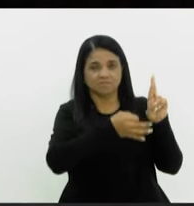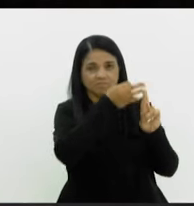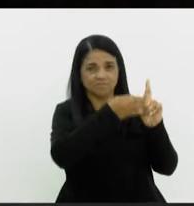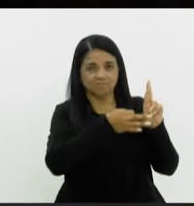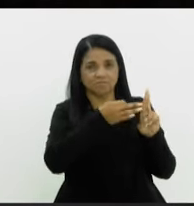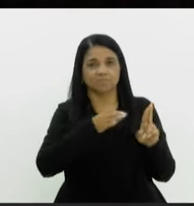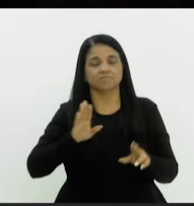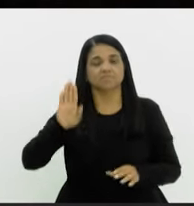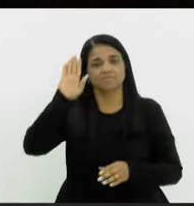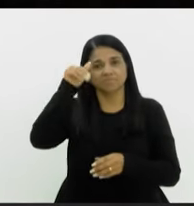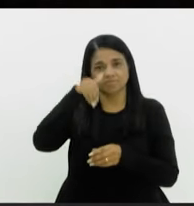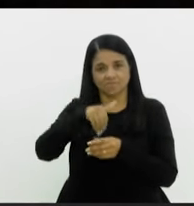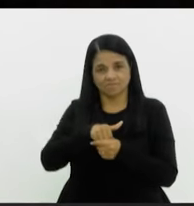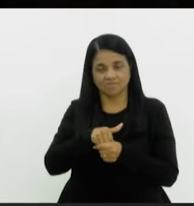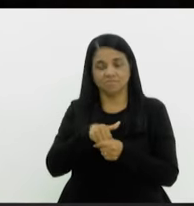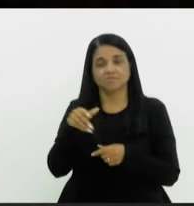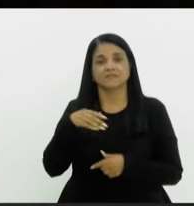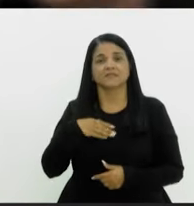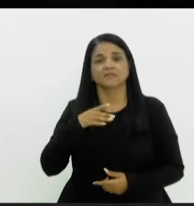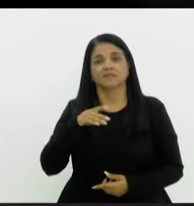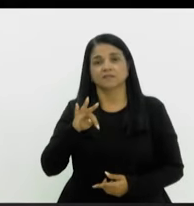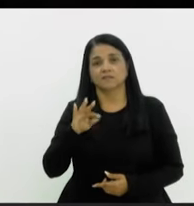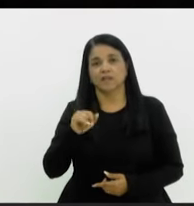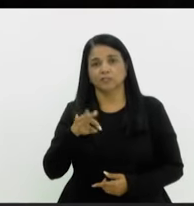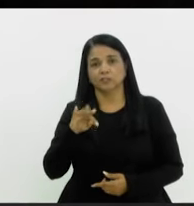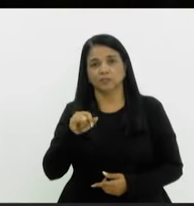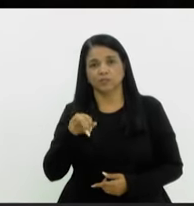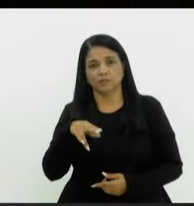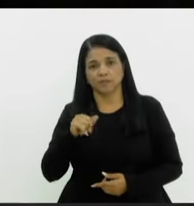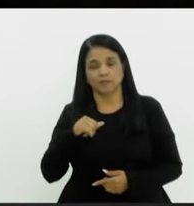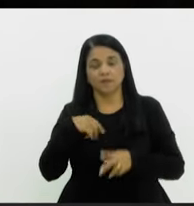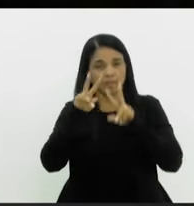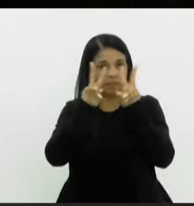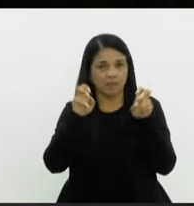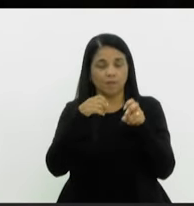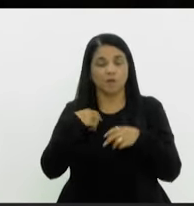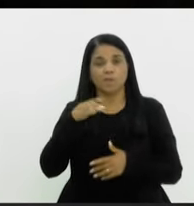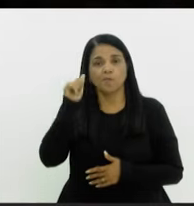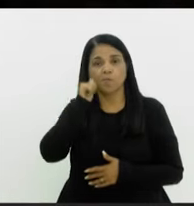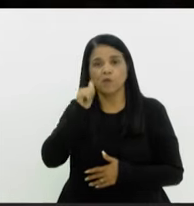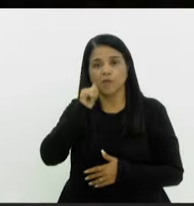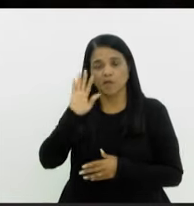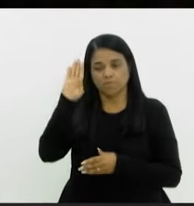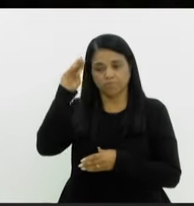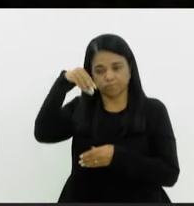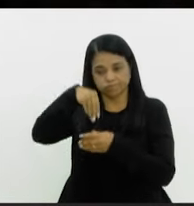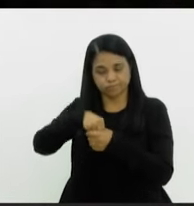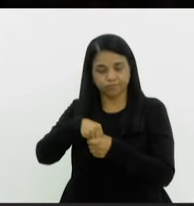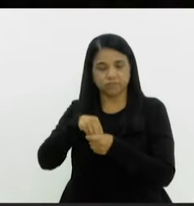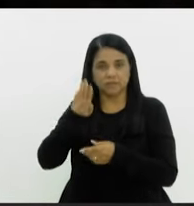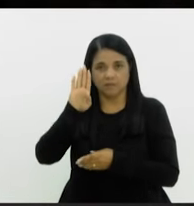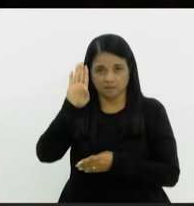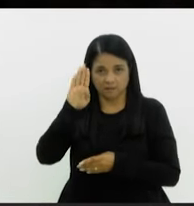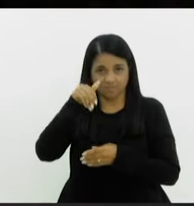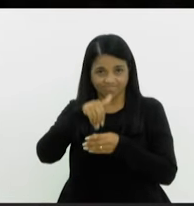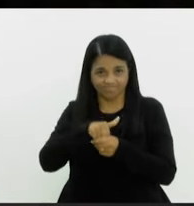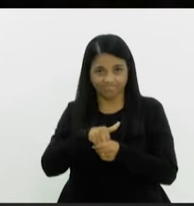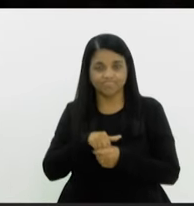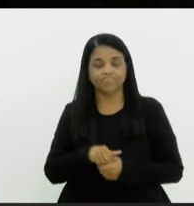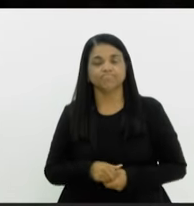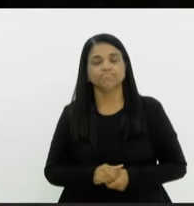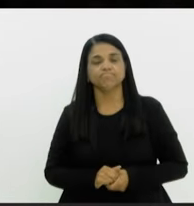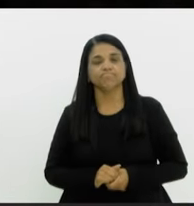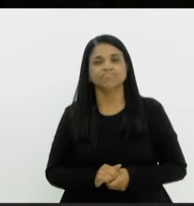Eleitoral Tatiana de Carvalho Costa com o tema mulheres das eleições eh é